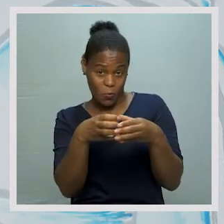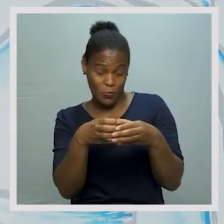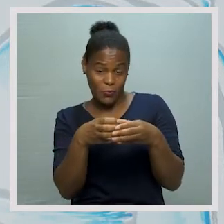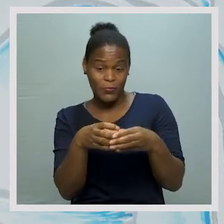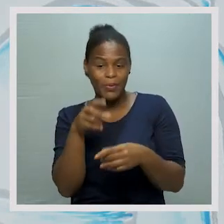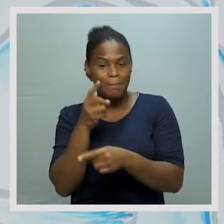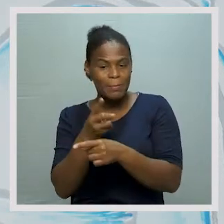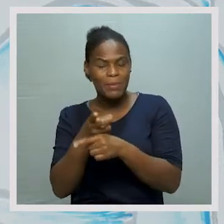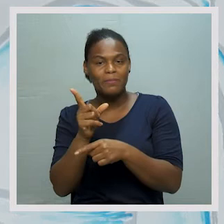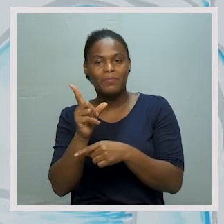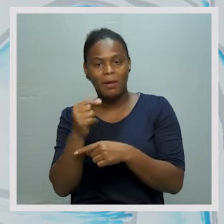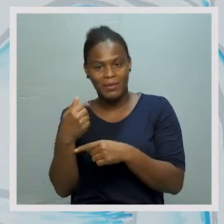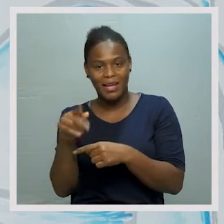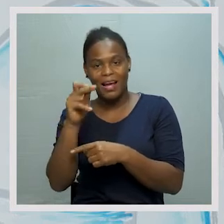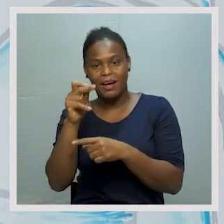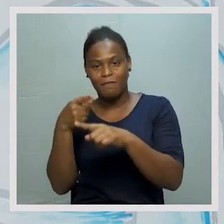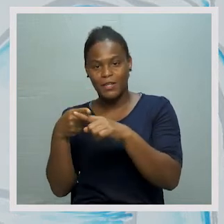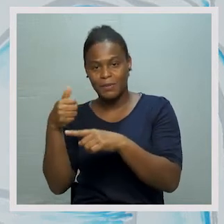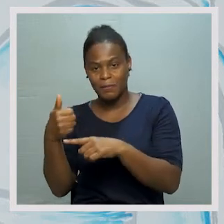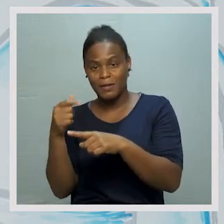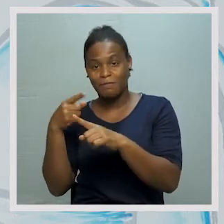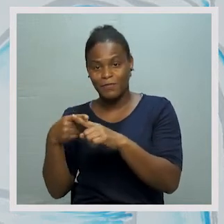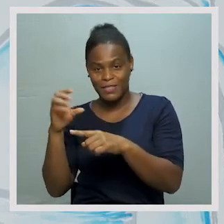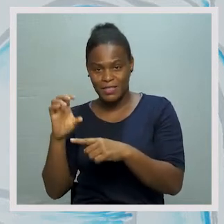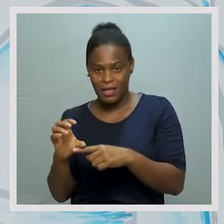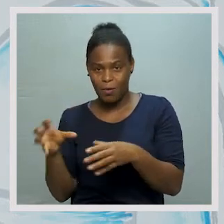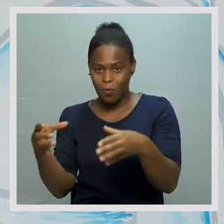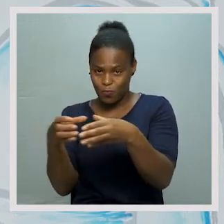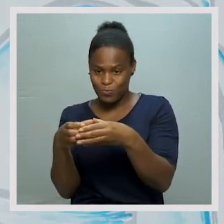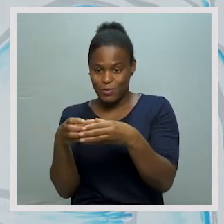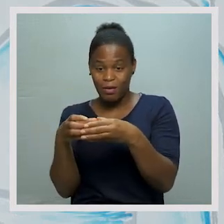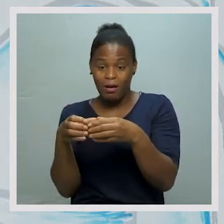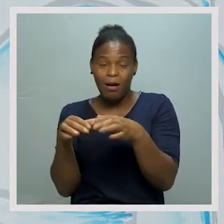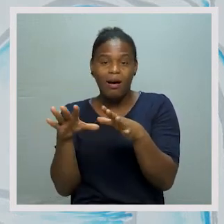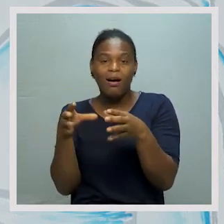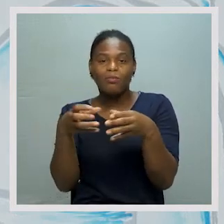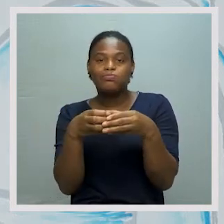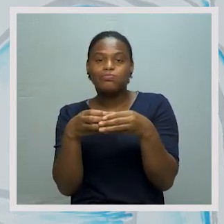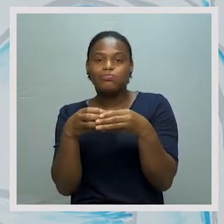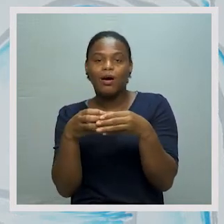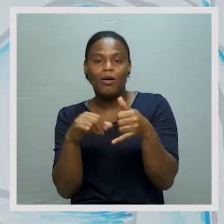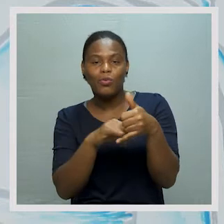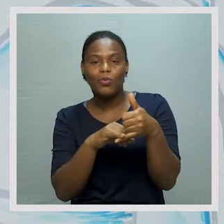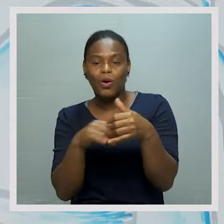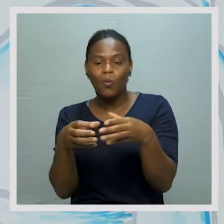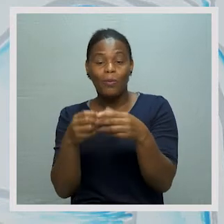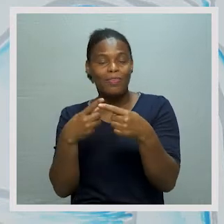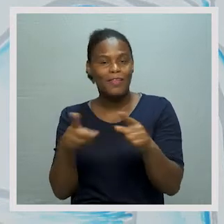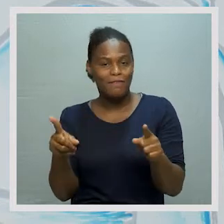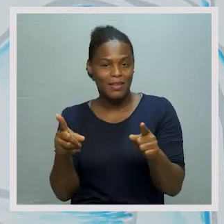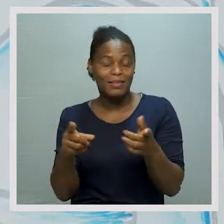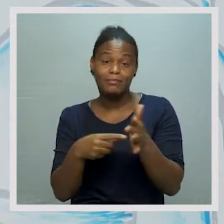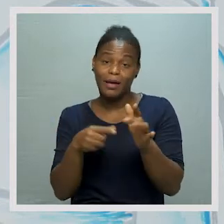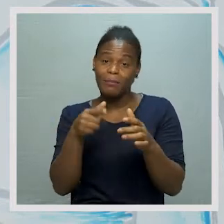mesma coisa que ter A vezes B vezes C, mas aqui a associação está de forma diferente,